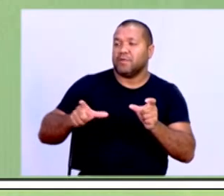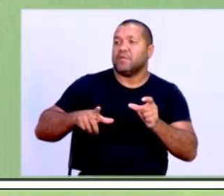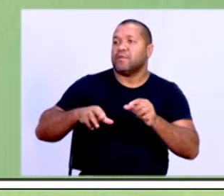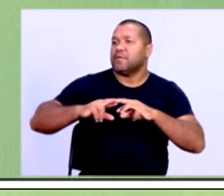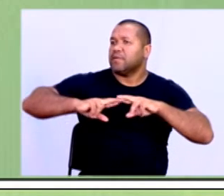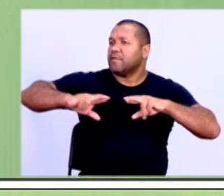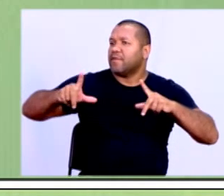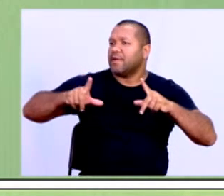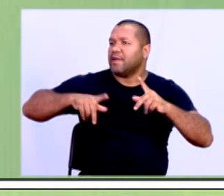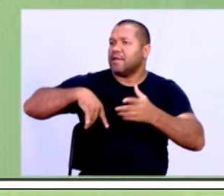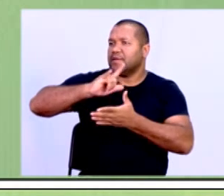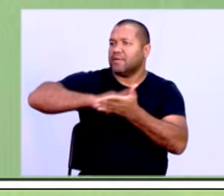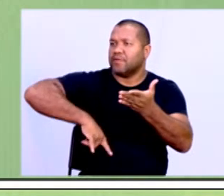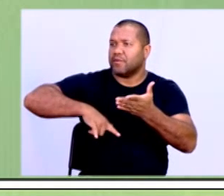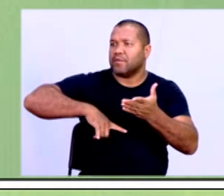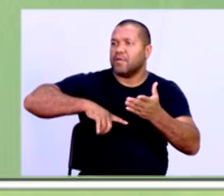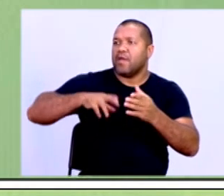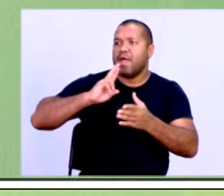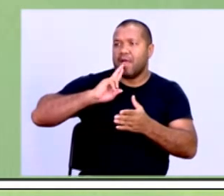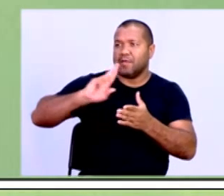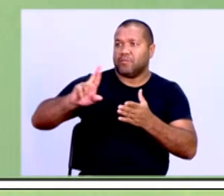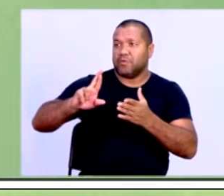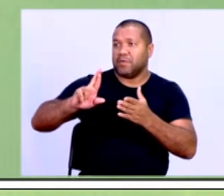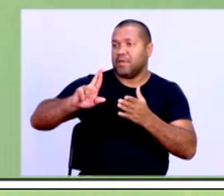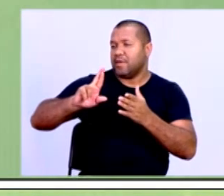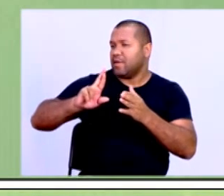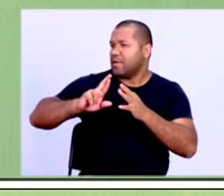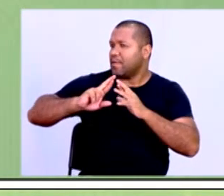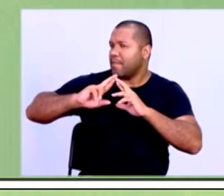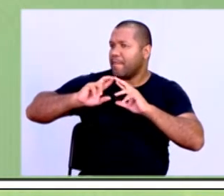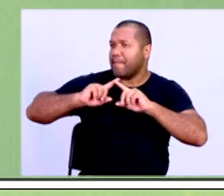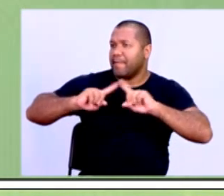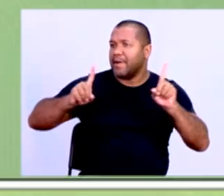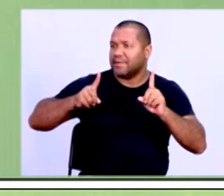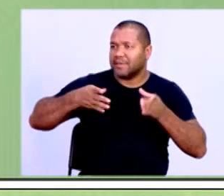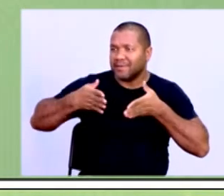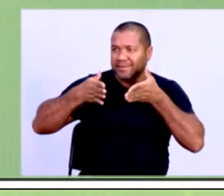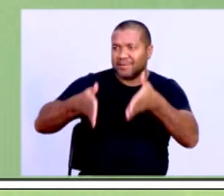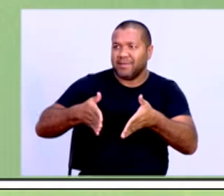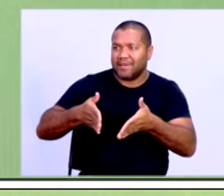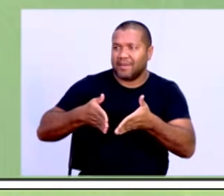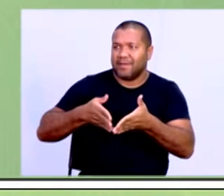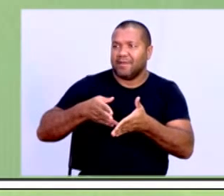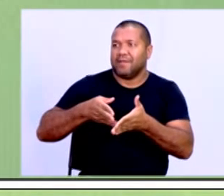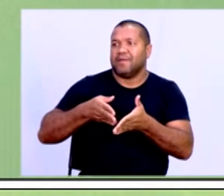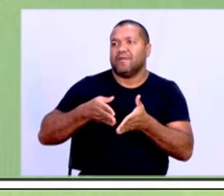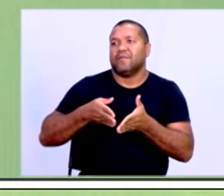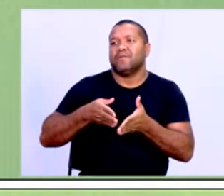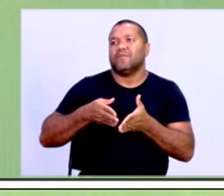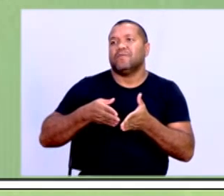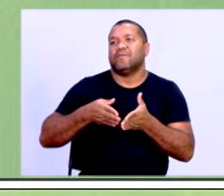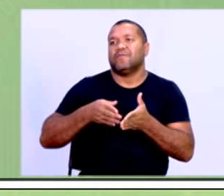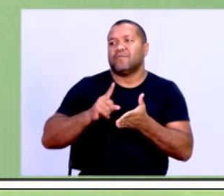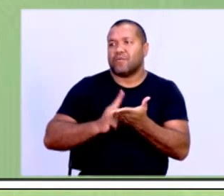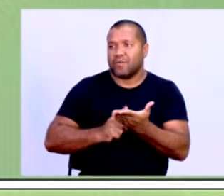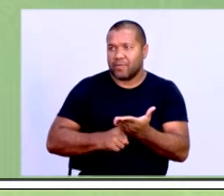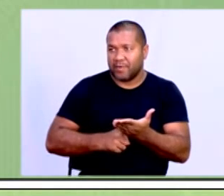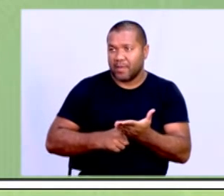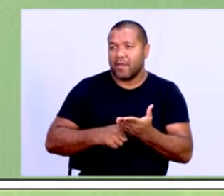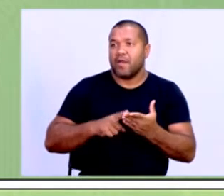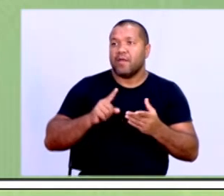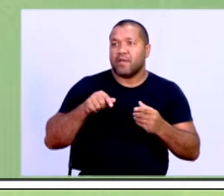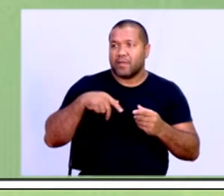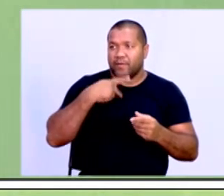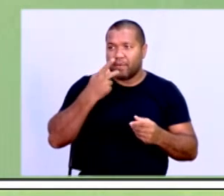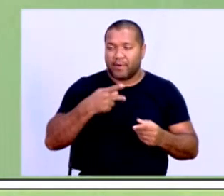a mudanças, mais que seguir um plano. Então, o manifesto deles dizia o seguinte: